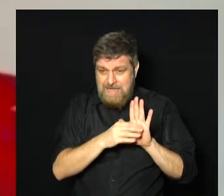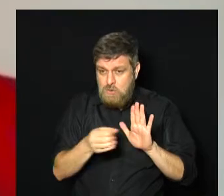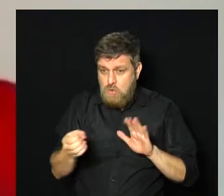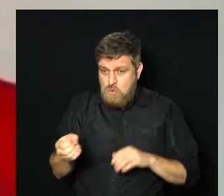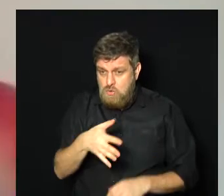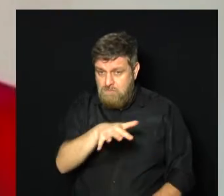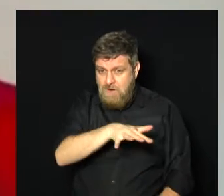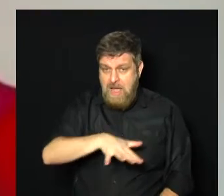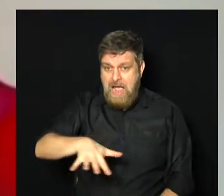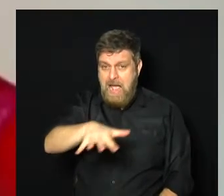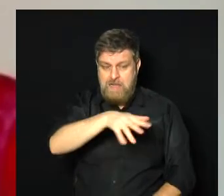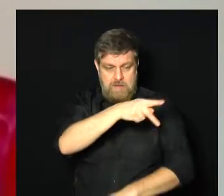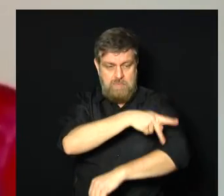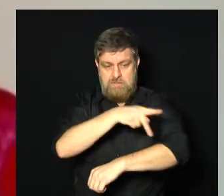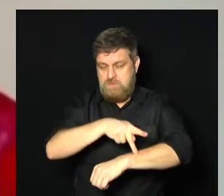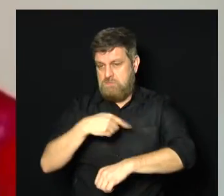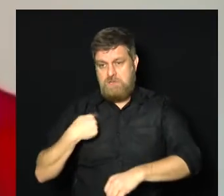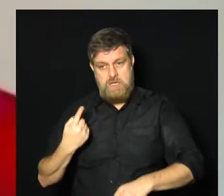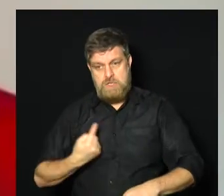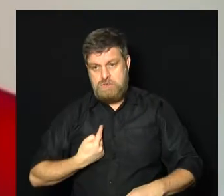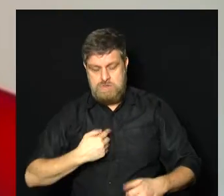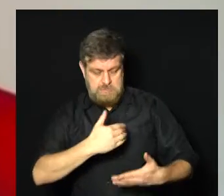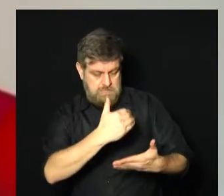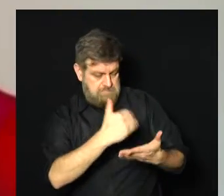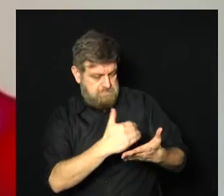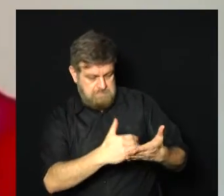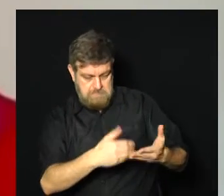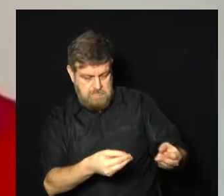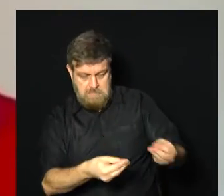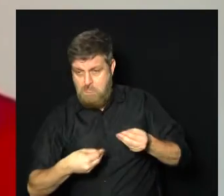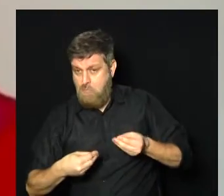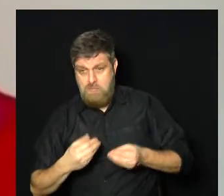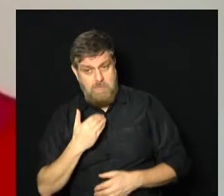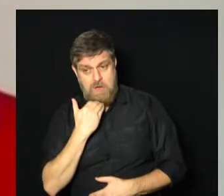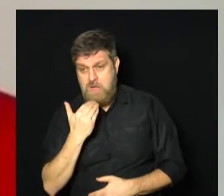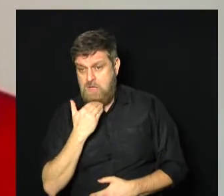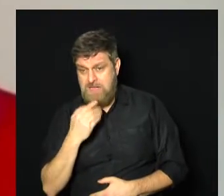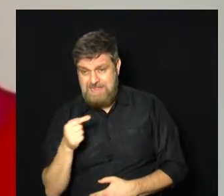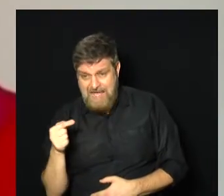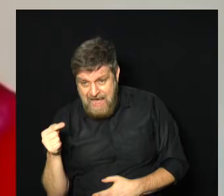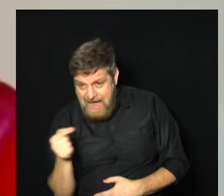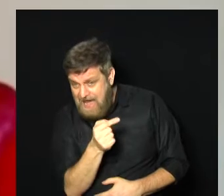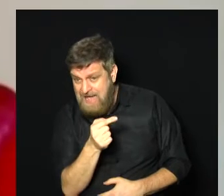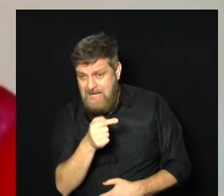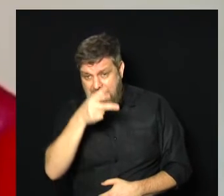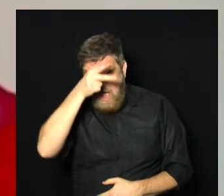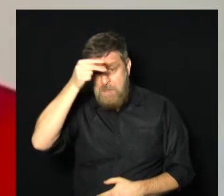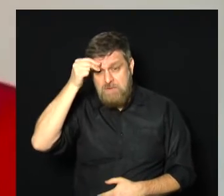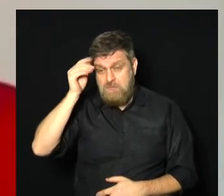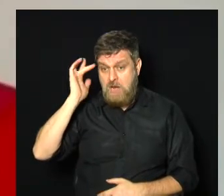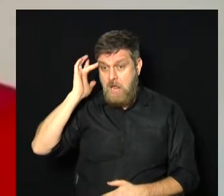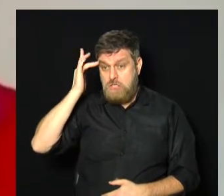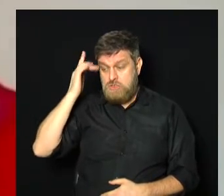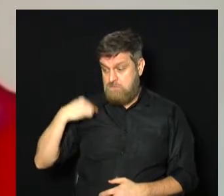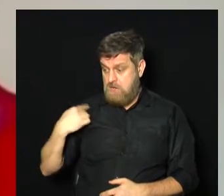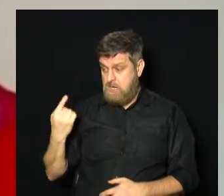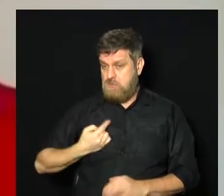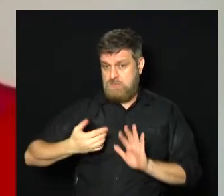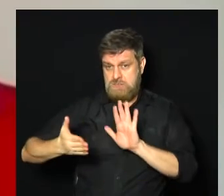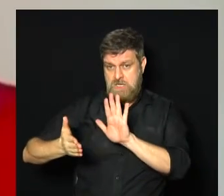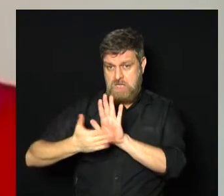magistério. A gente não teve acesso a como seria esse plano, e naquele momento eles achavam que a nossa proposta